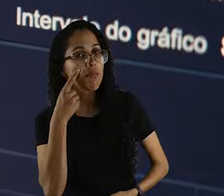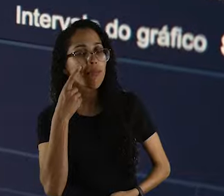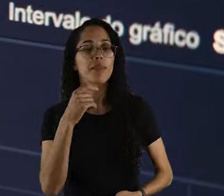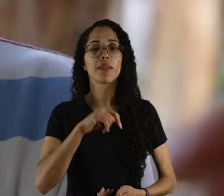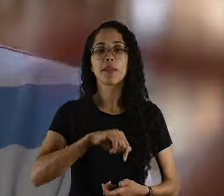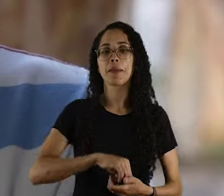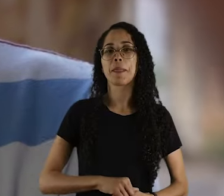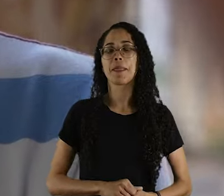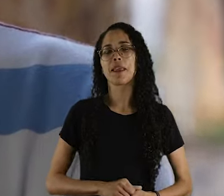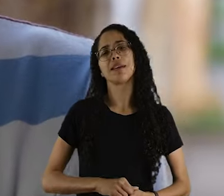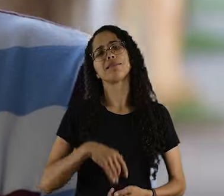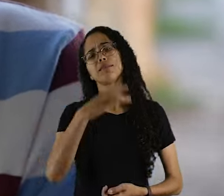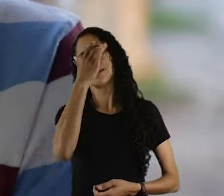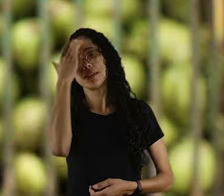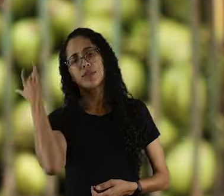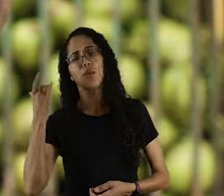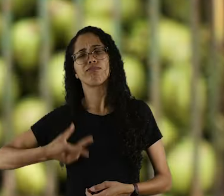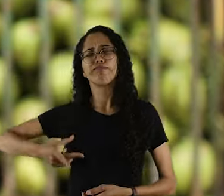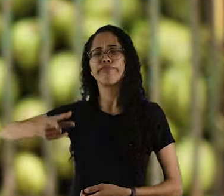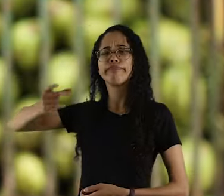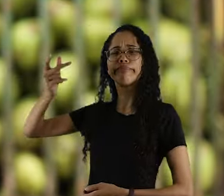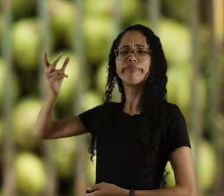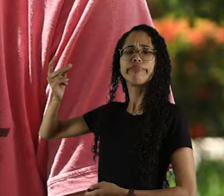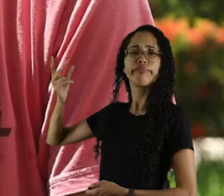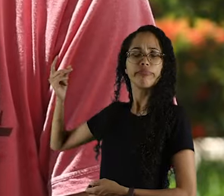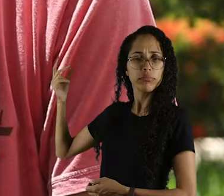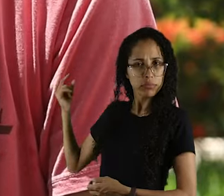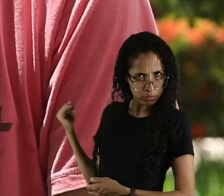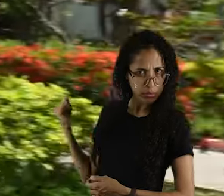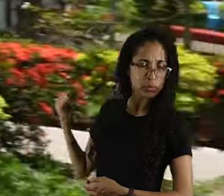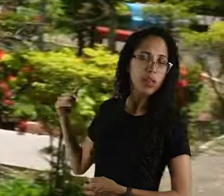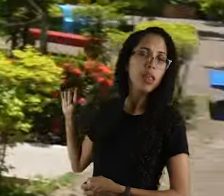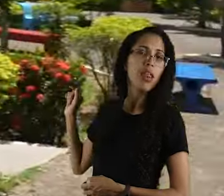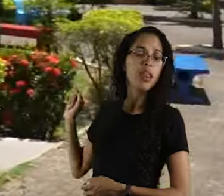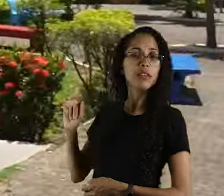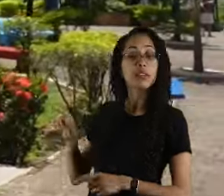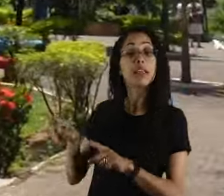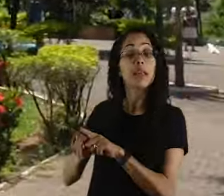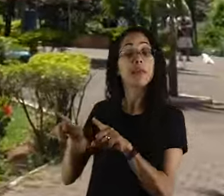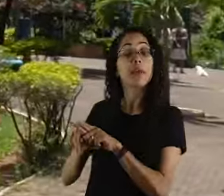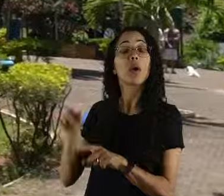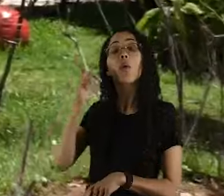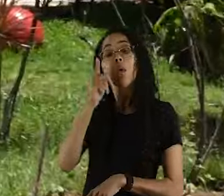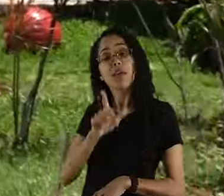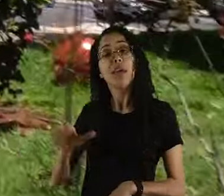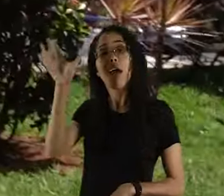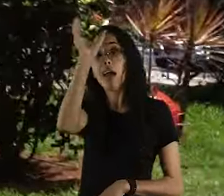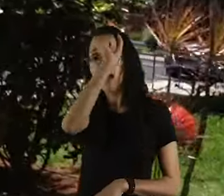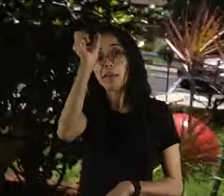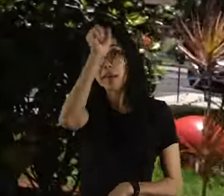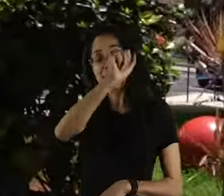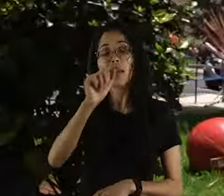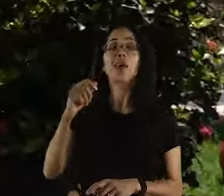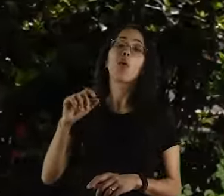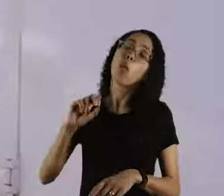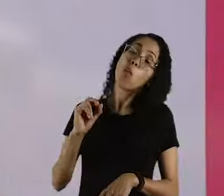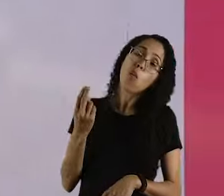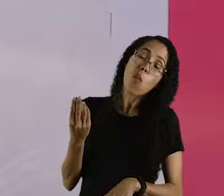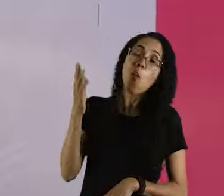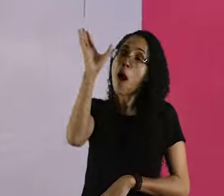mesmo quem é de outro tempo, lá das antigas, se estiver aberto a aprender ou